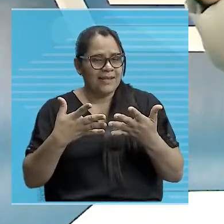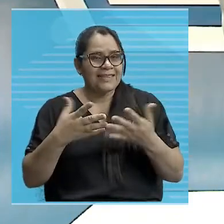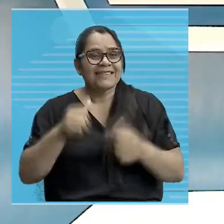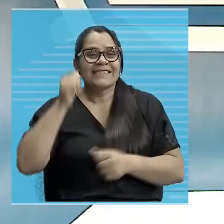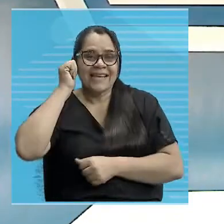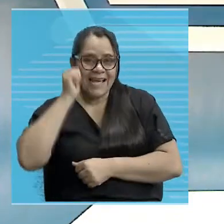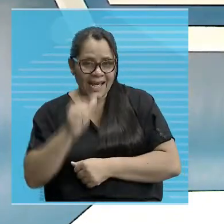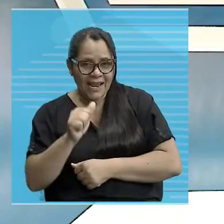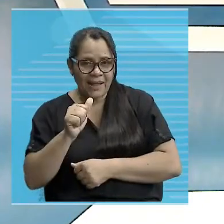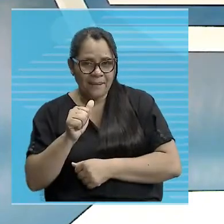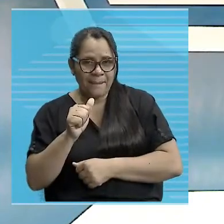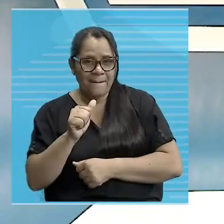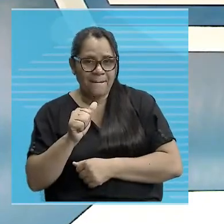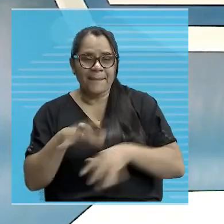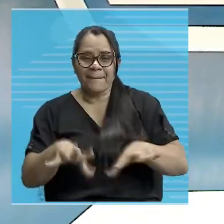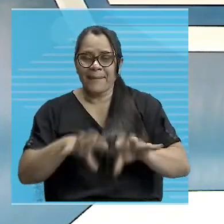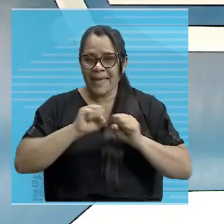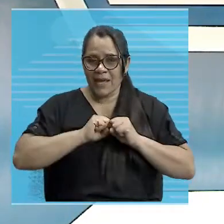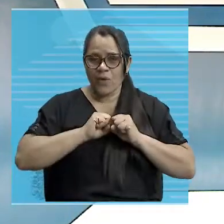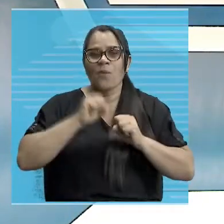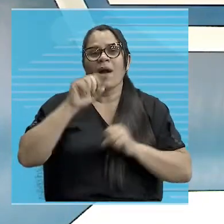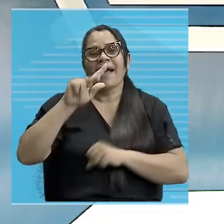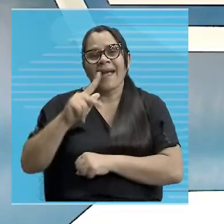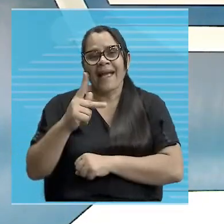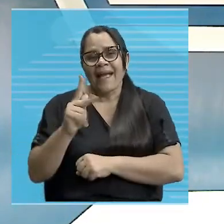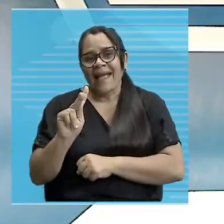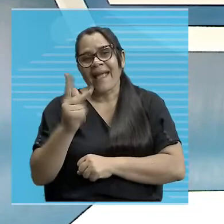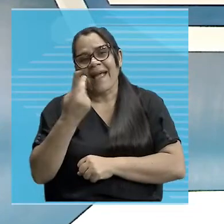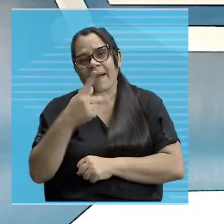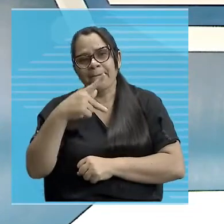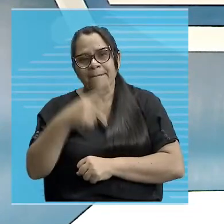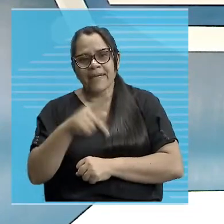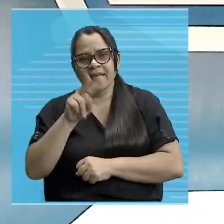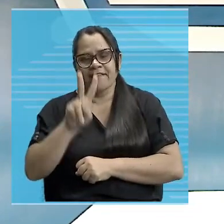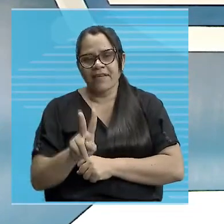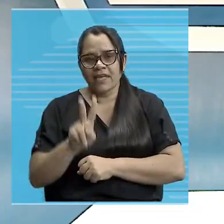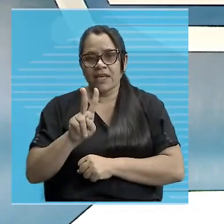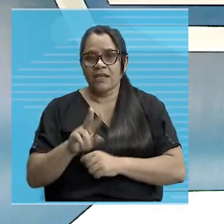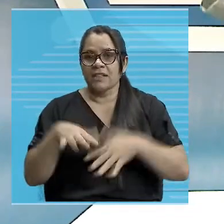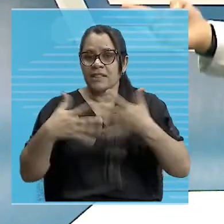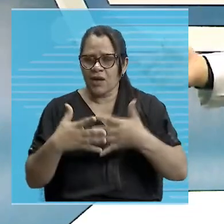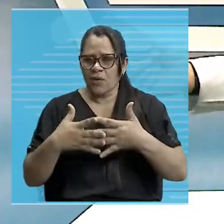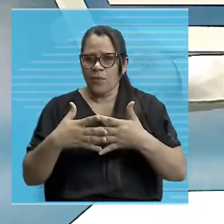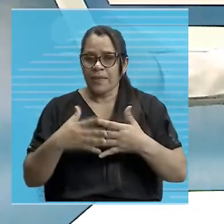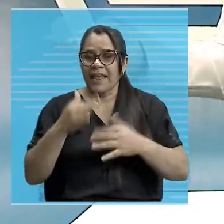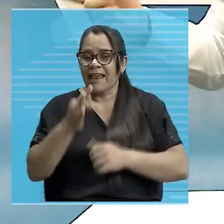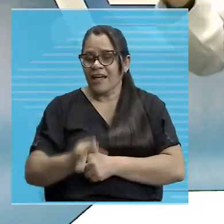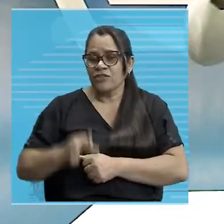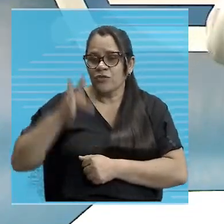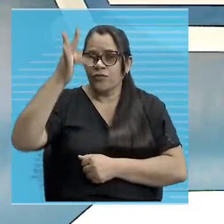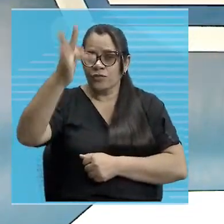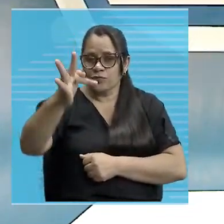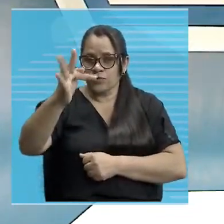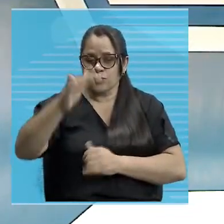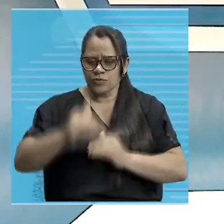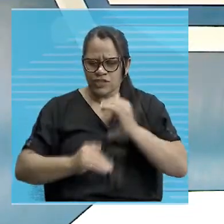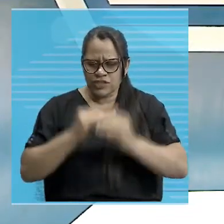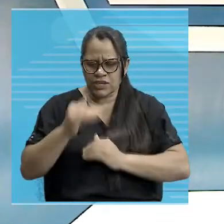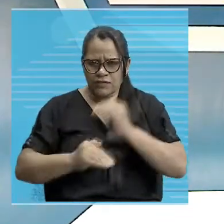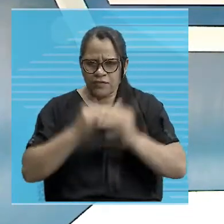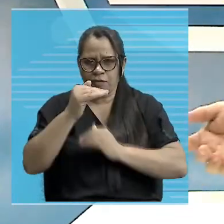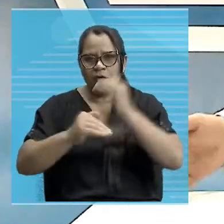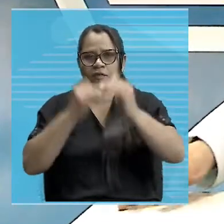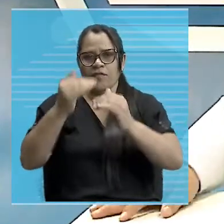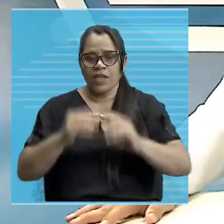pega HPV e esse HPV lá na frente possa desenvolver, por exemplo, um câncer de útero, um câncer de pênis